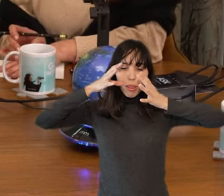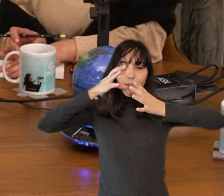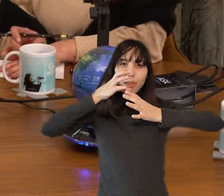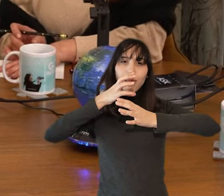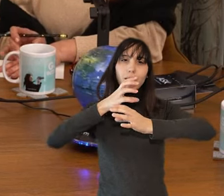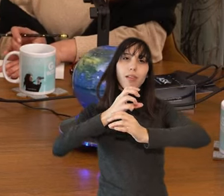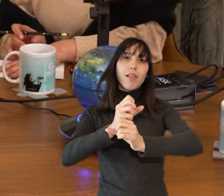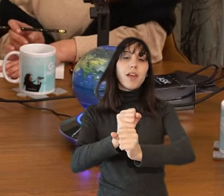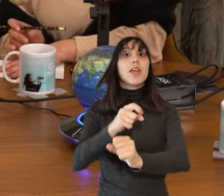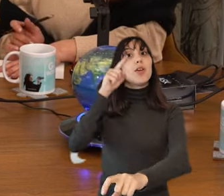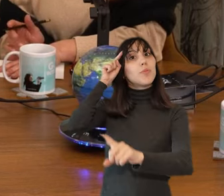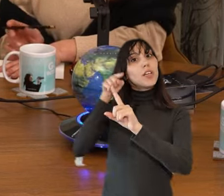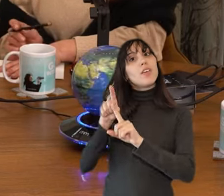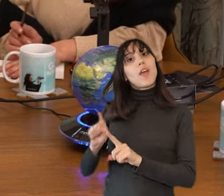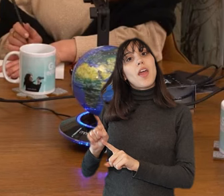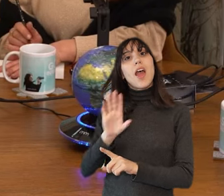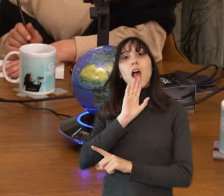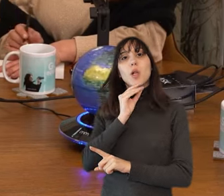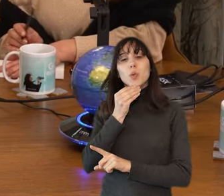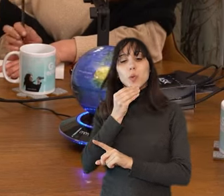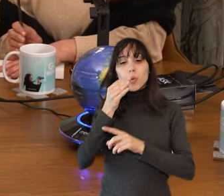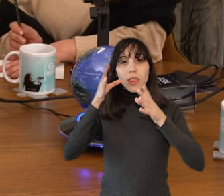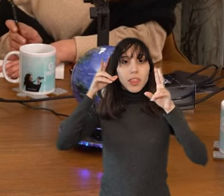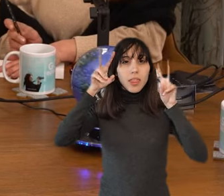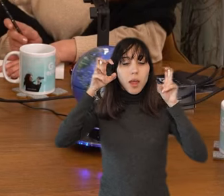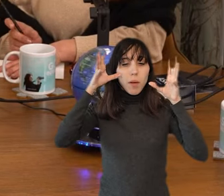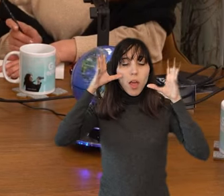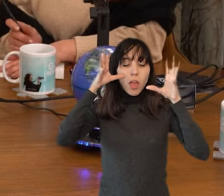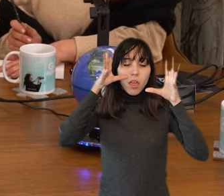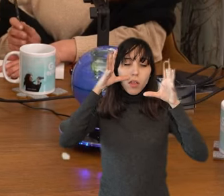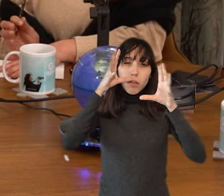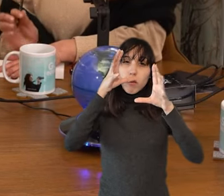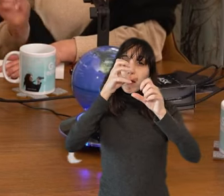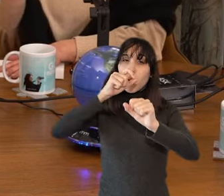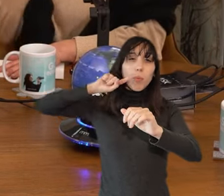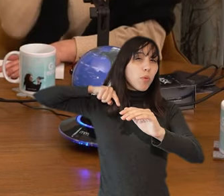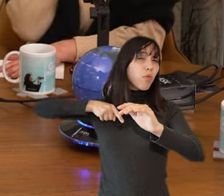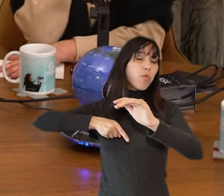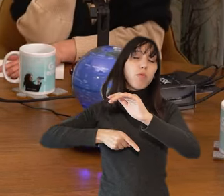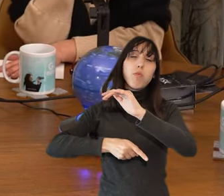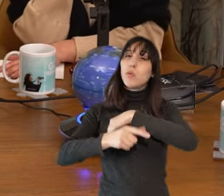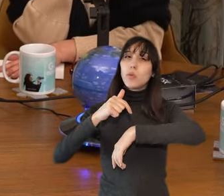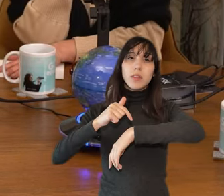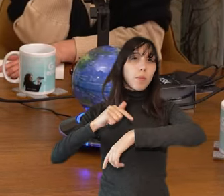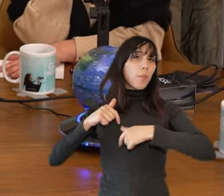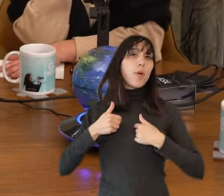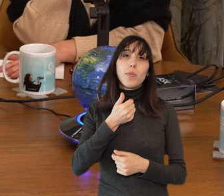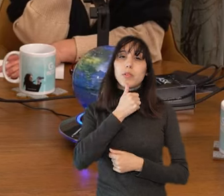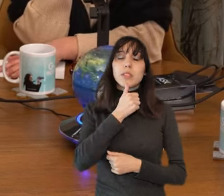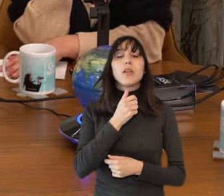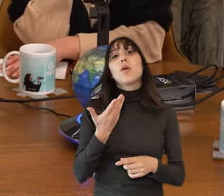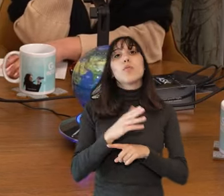possibilitamos é que o aluno Mergulhe nesses n assuntos e possam aprofundar o quanto lhes apeteça durante o tempo que lhes apetecer portanto essas